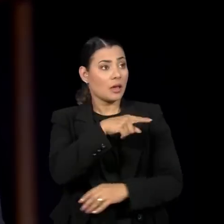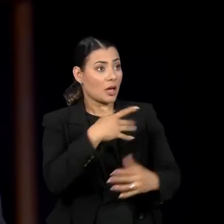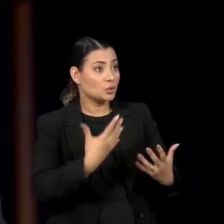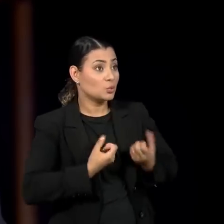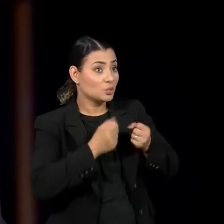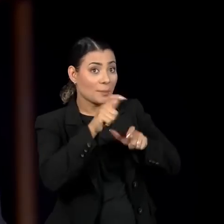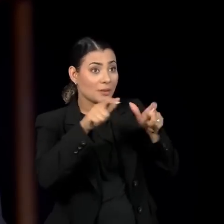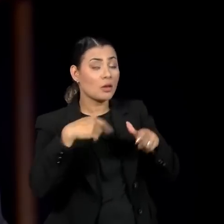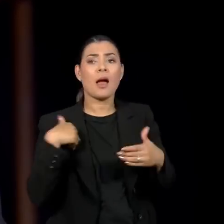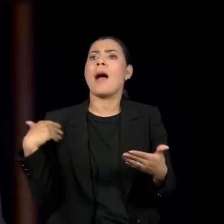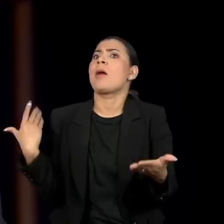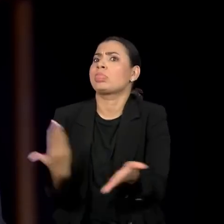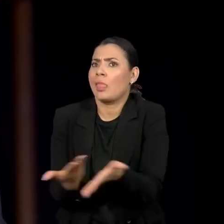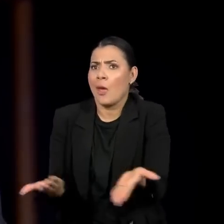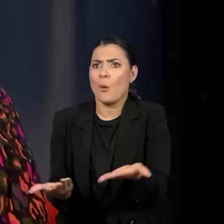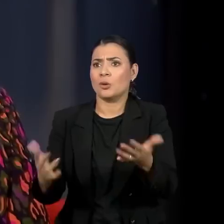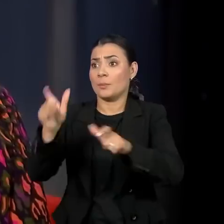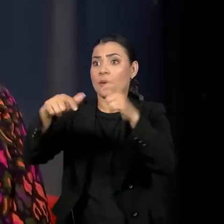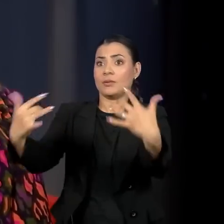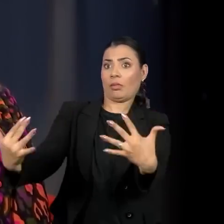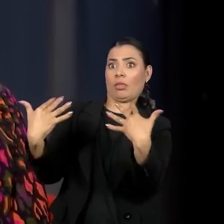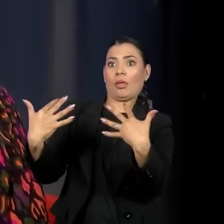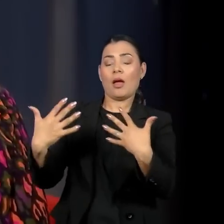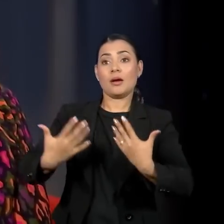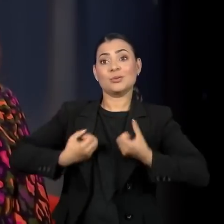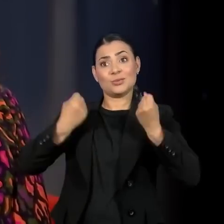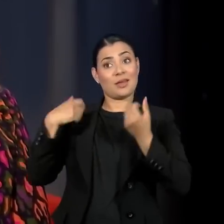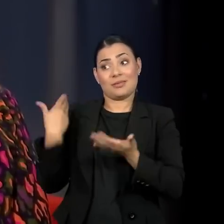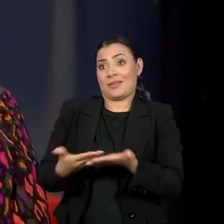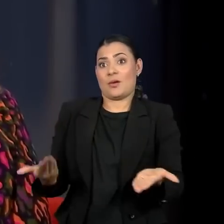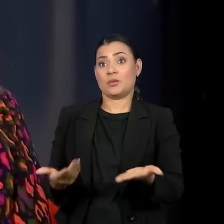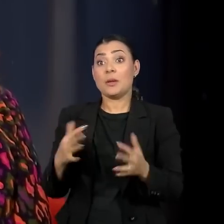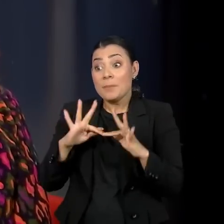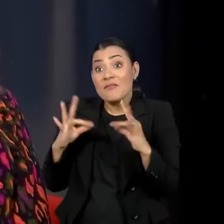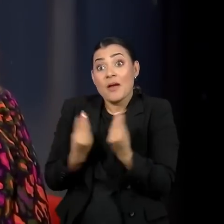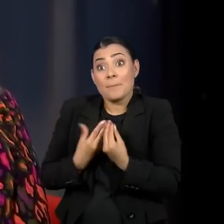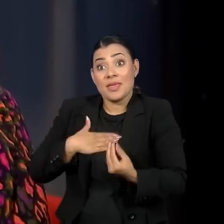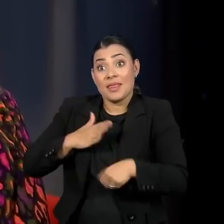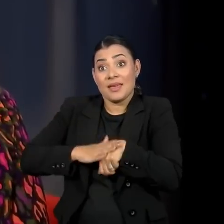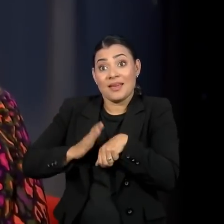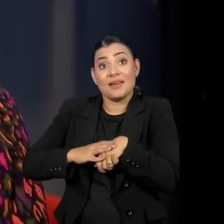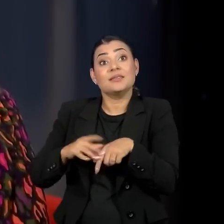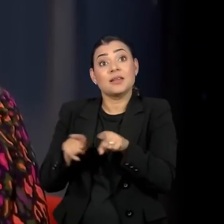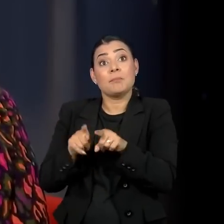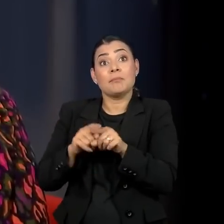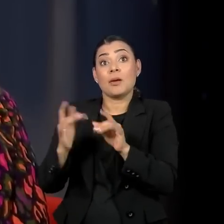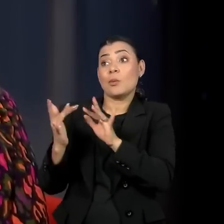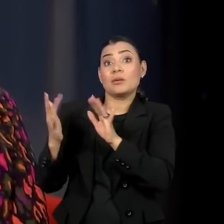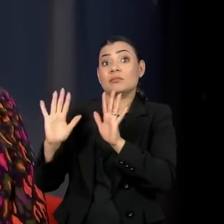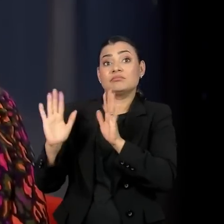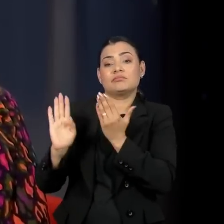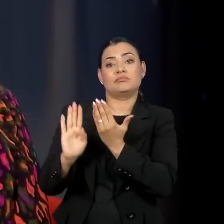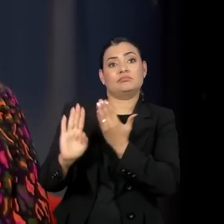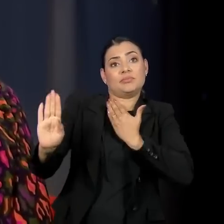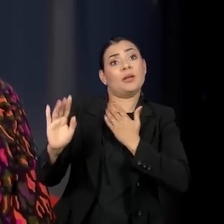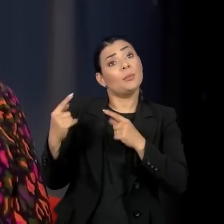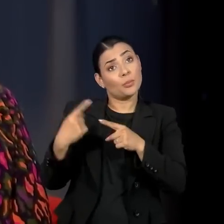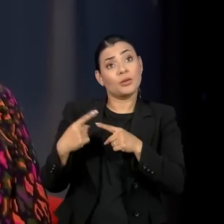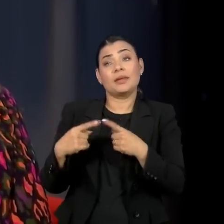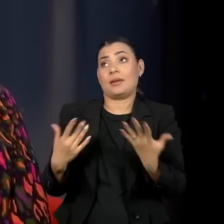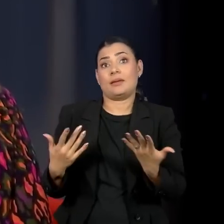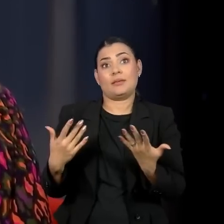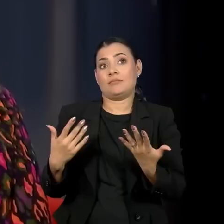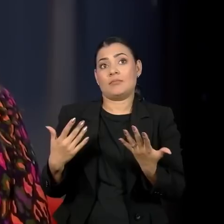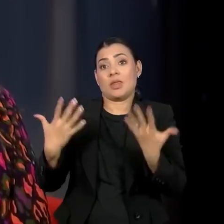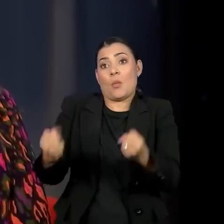alguém? Assusta ainda hoje. Assusta até Ah, hoje. sim, assusta. Pessoas da minha família que eu não tenho mais contato porque, assim, porque